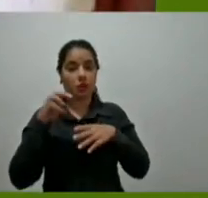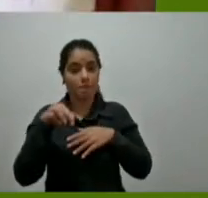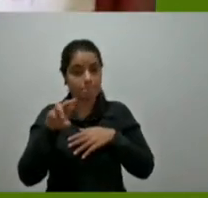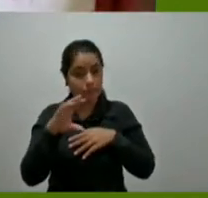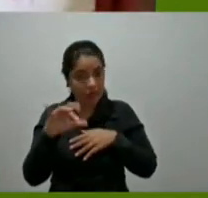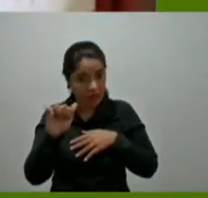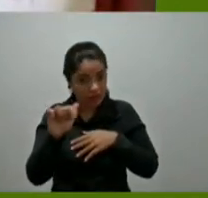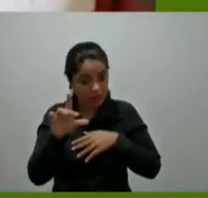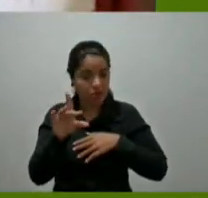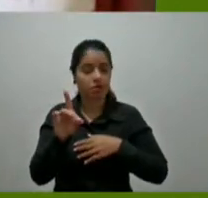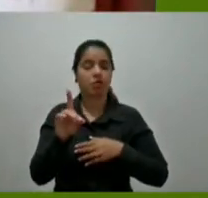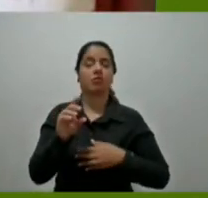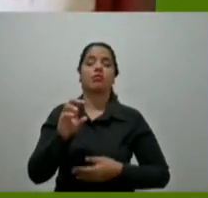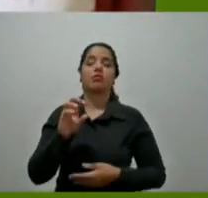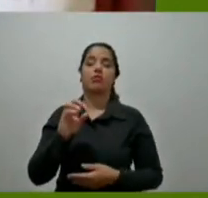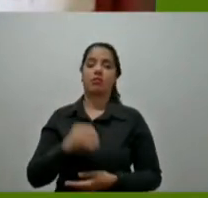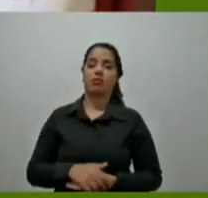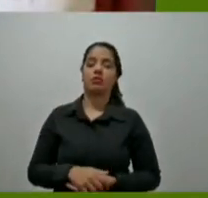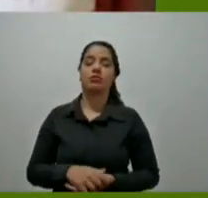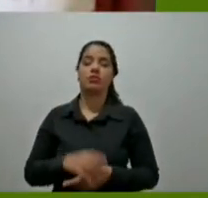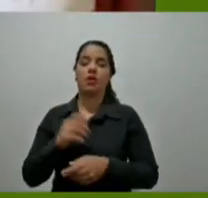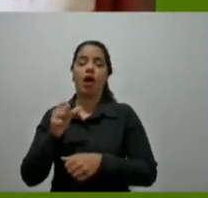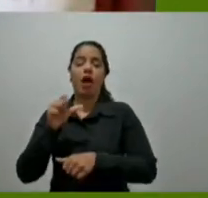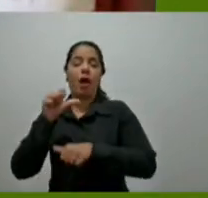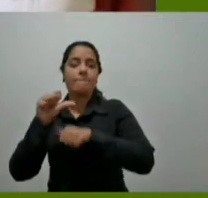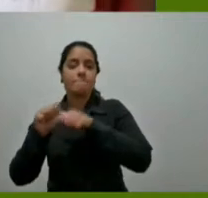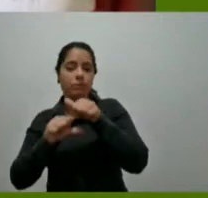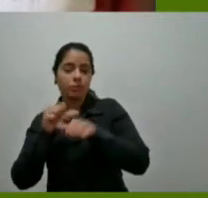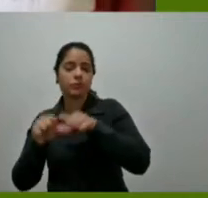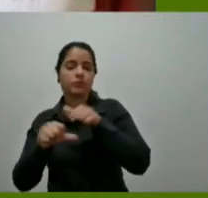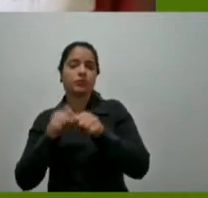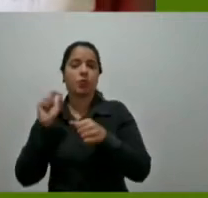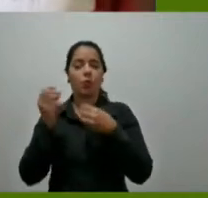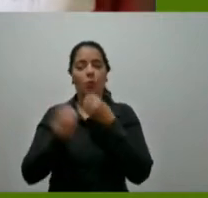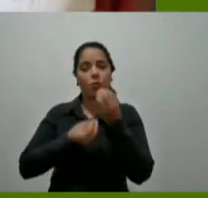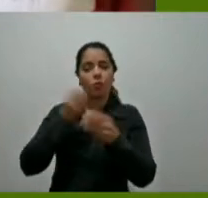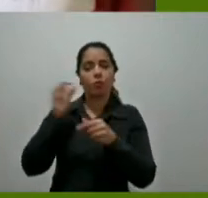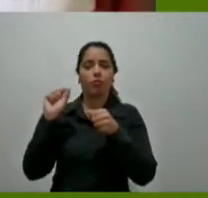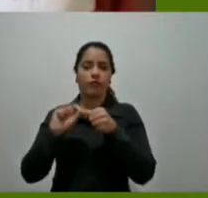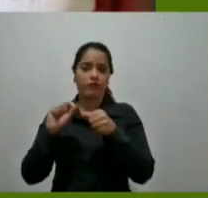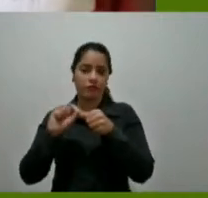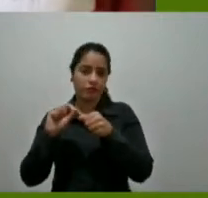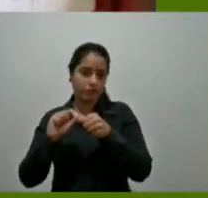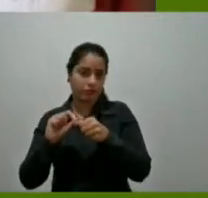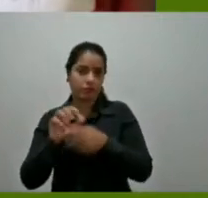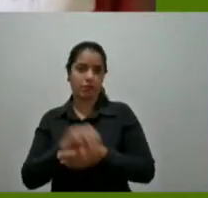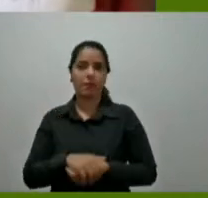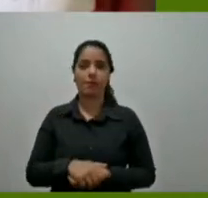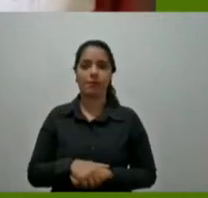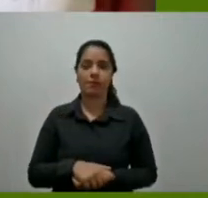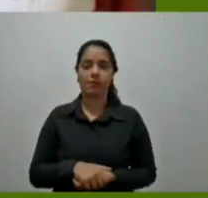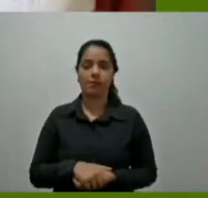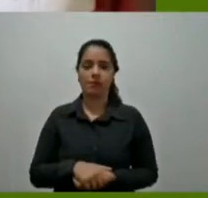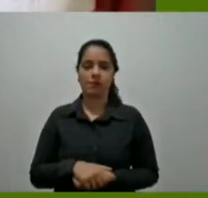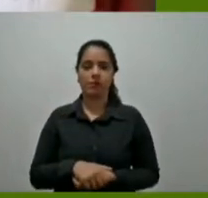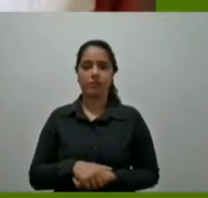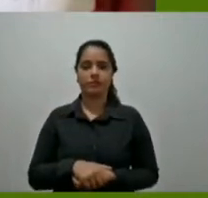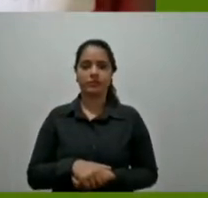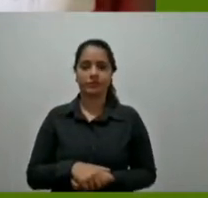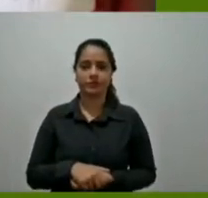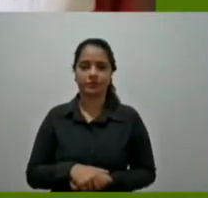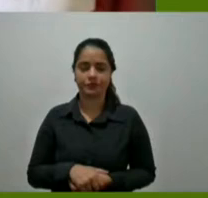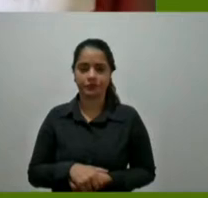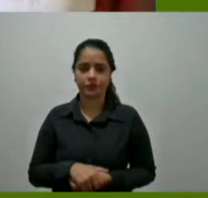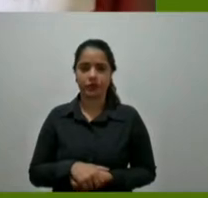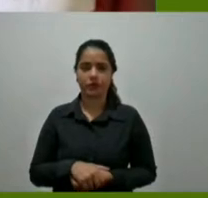aqui, a uma modificação da maneira de produzir. Então, eu acho que hoje nós teríamos que, além da modificação